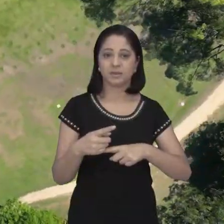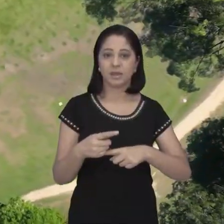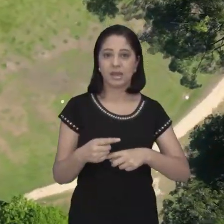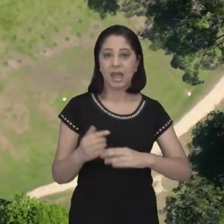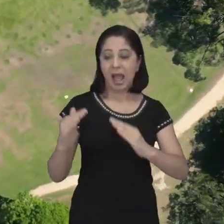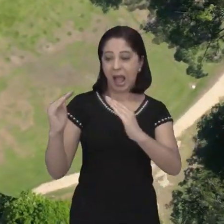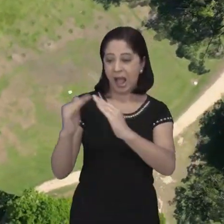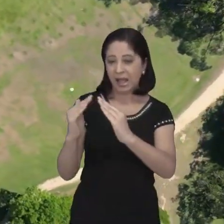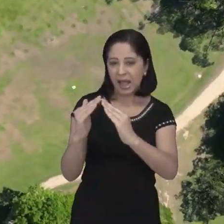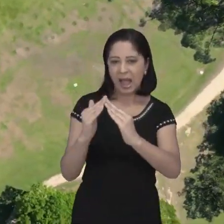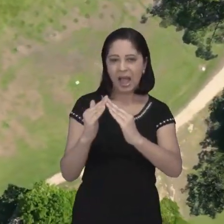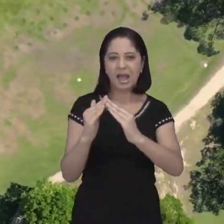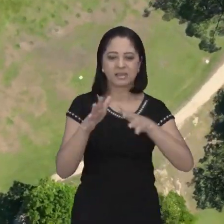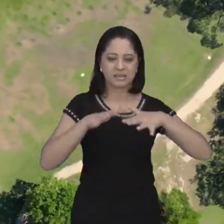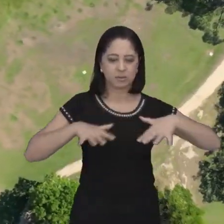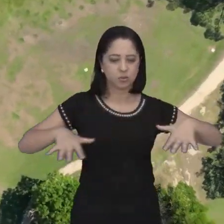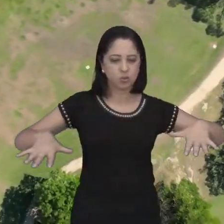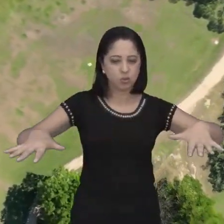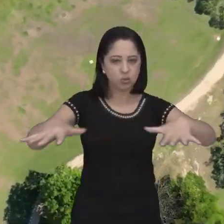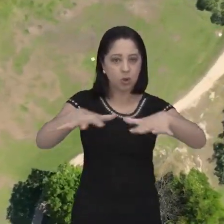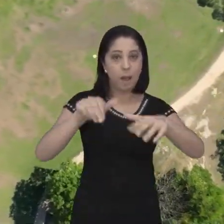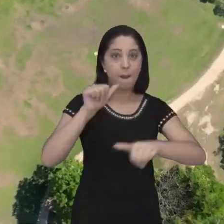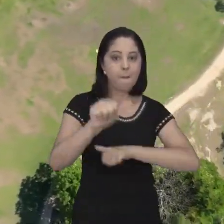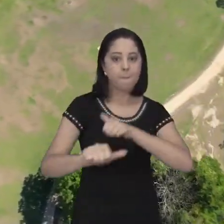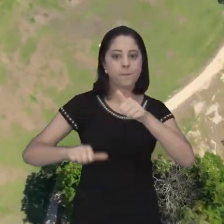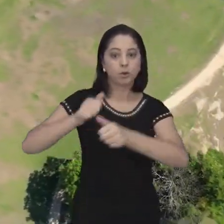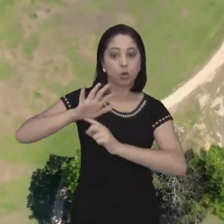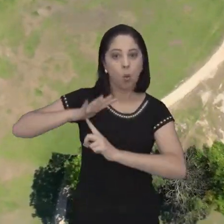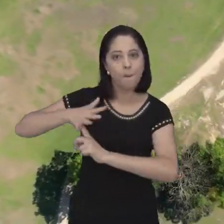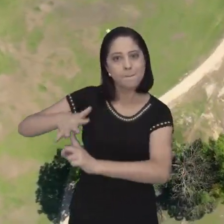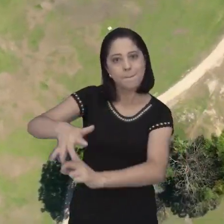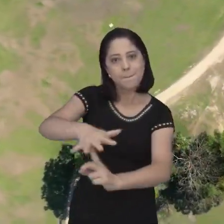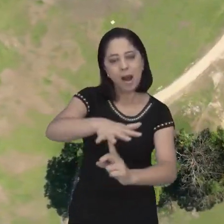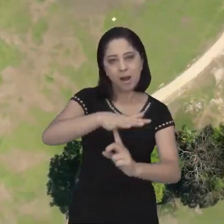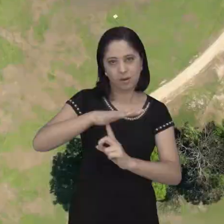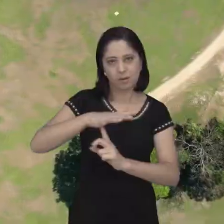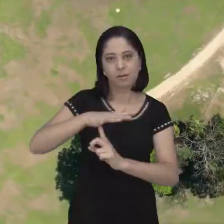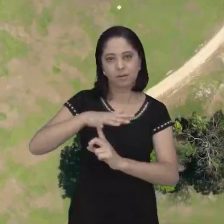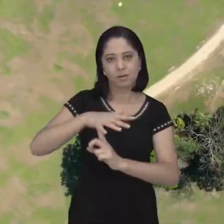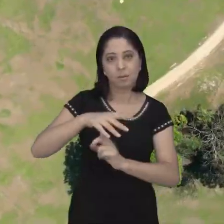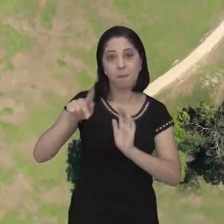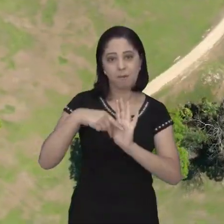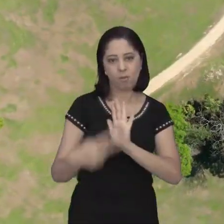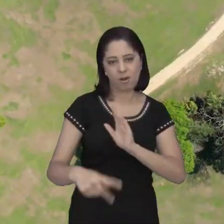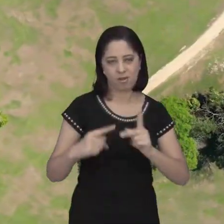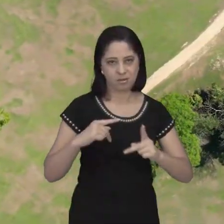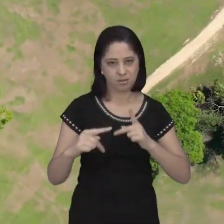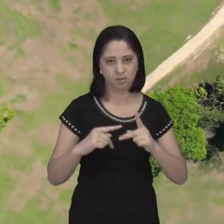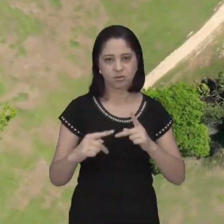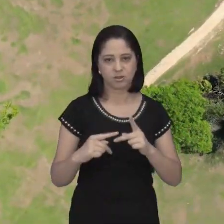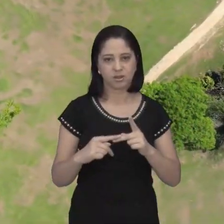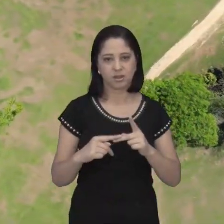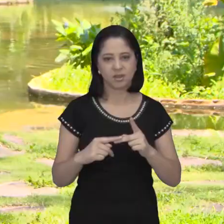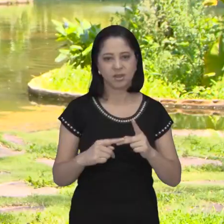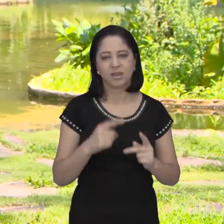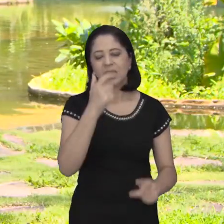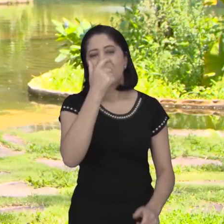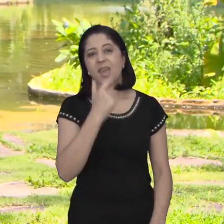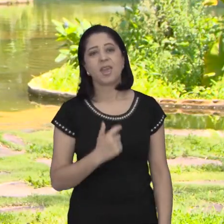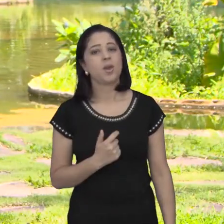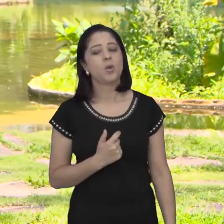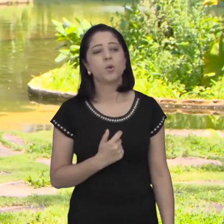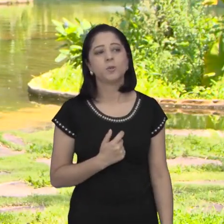da maior importância. Eles conseguiram uma belíssima obra, um belíssimo